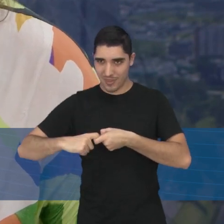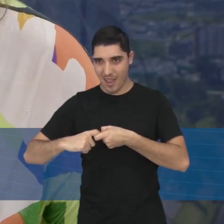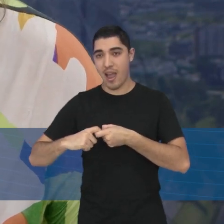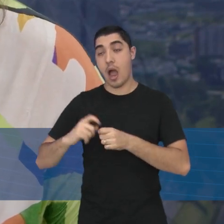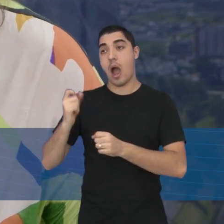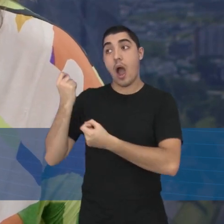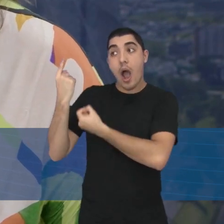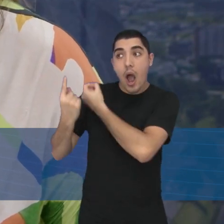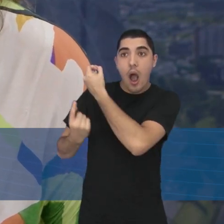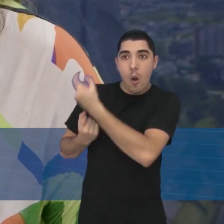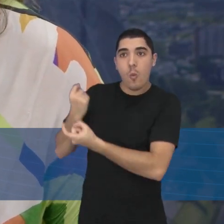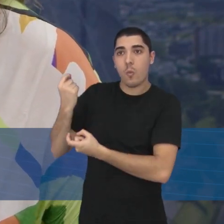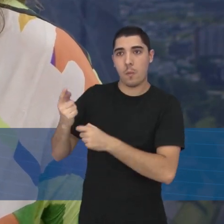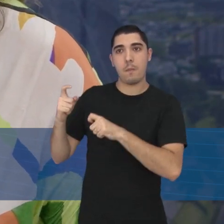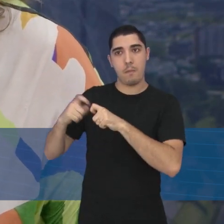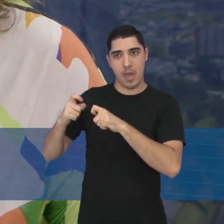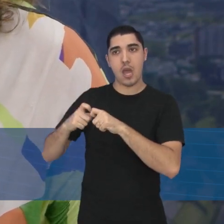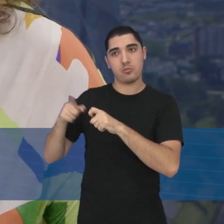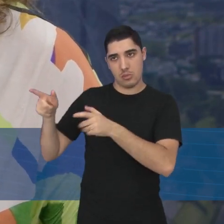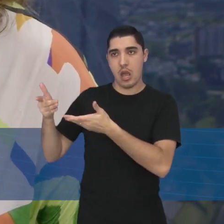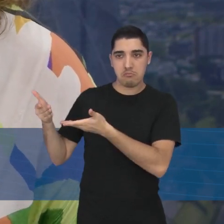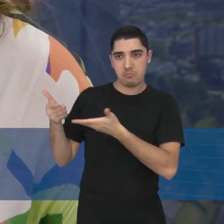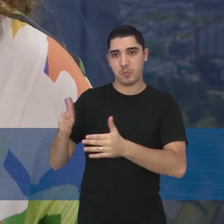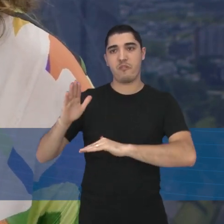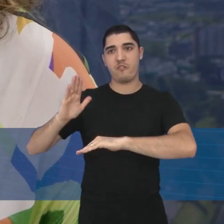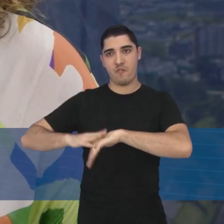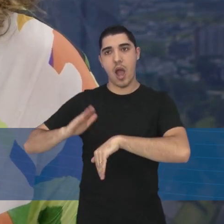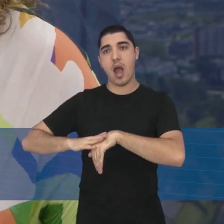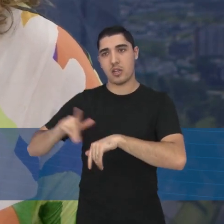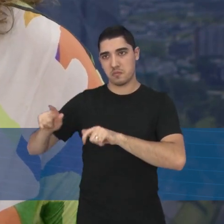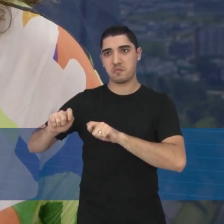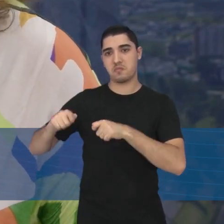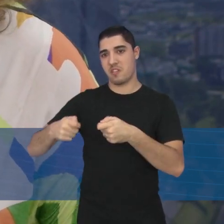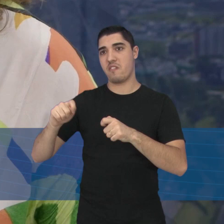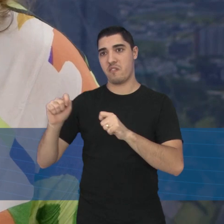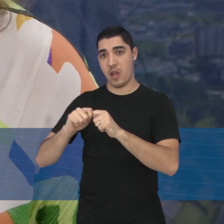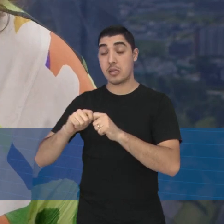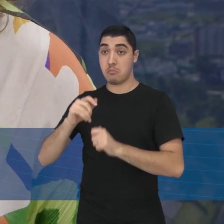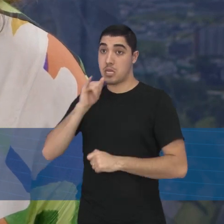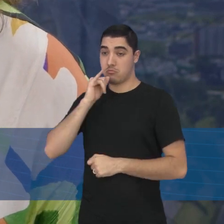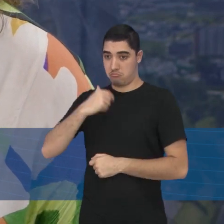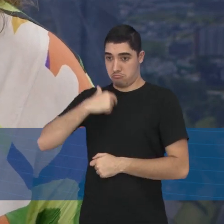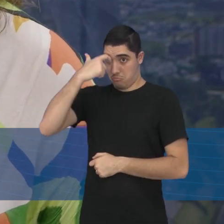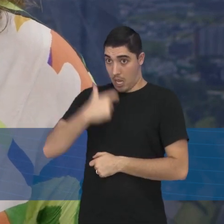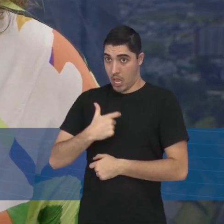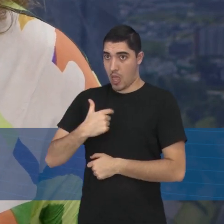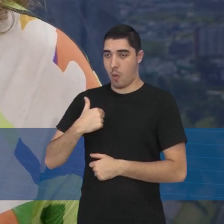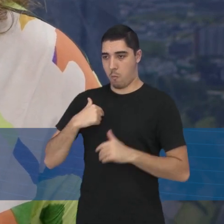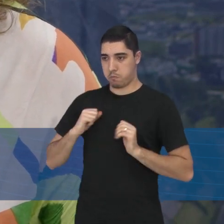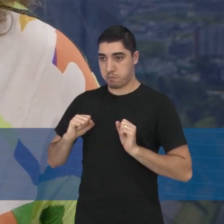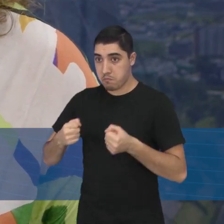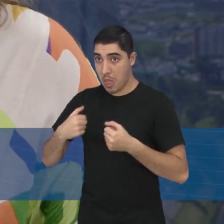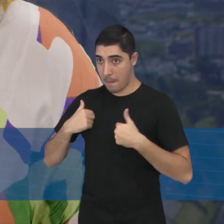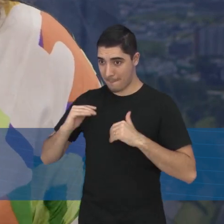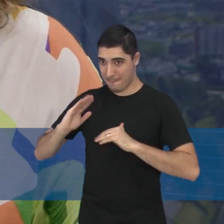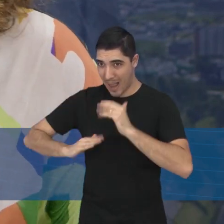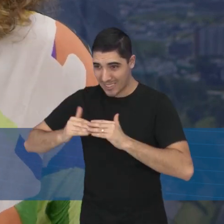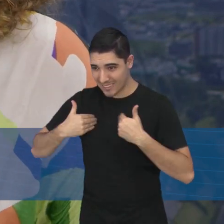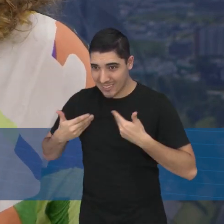alguns médicos fazem, mas eu não é uma prática muito grande na minha prática. E